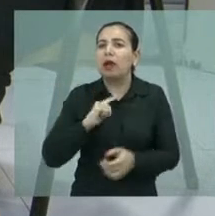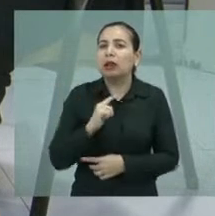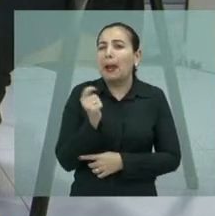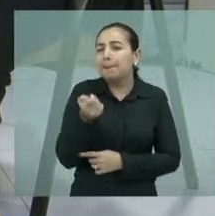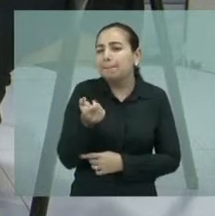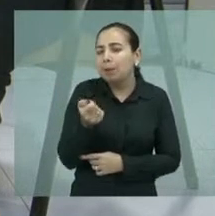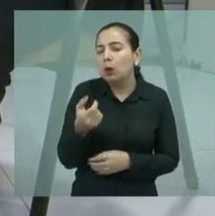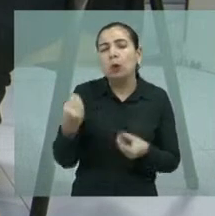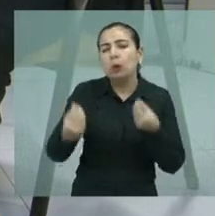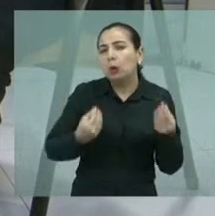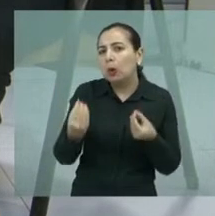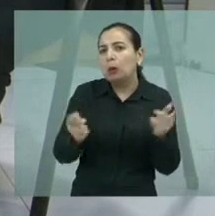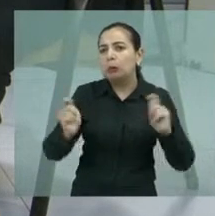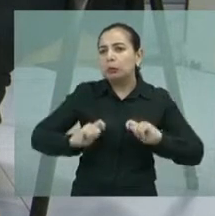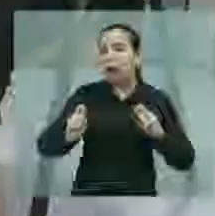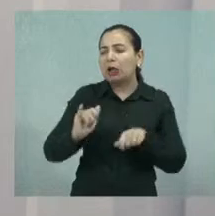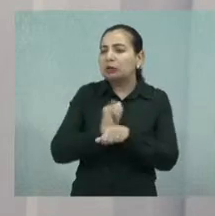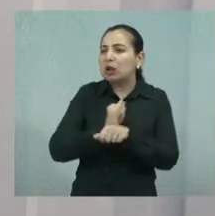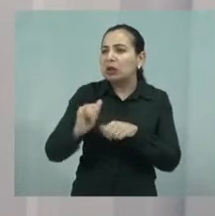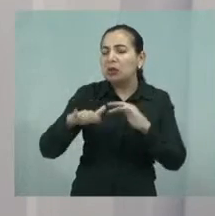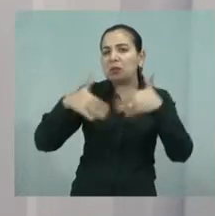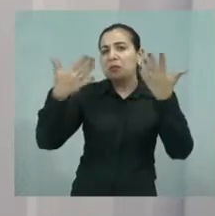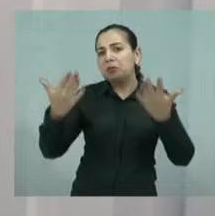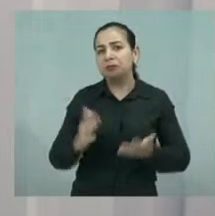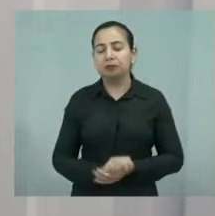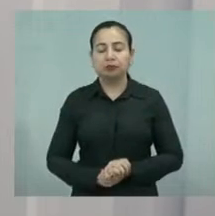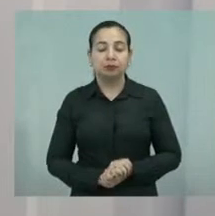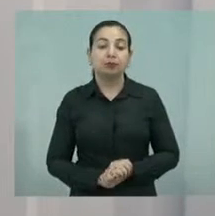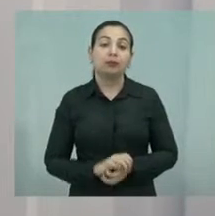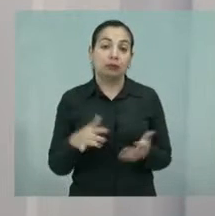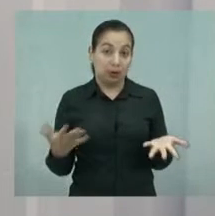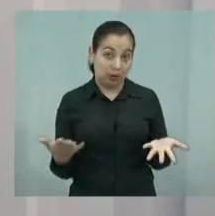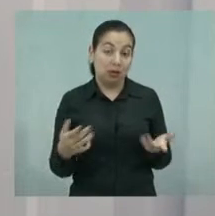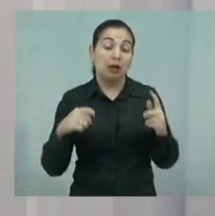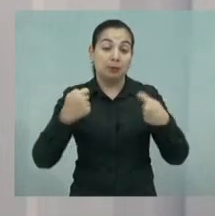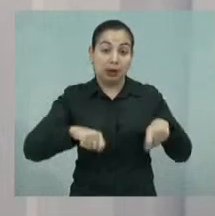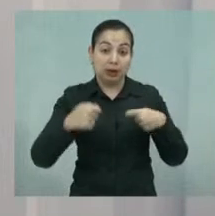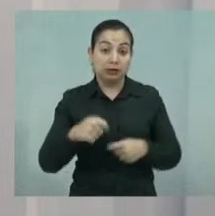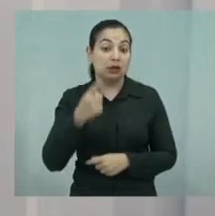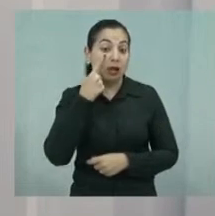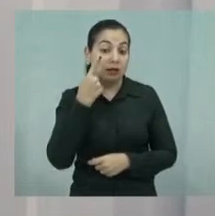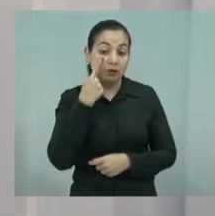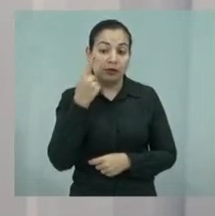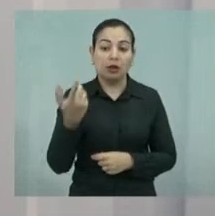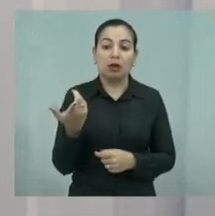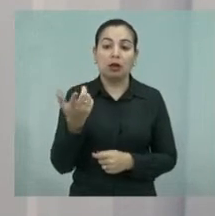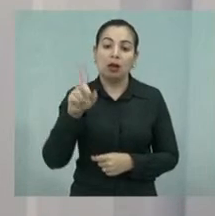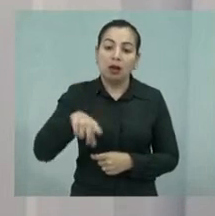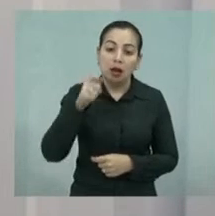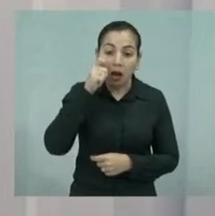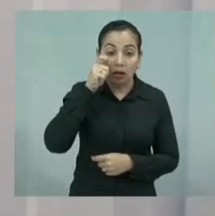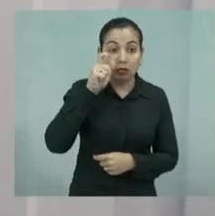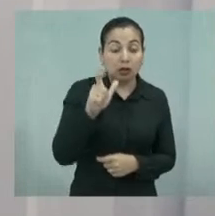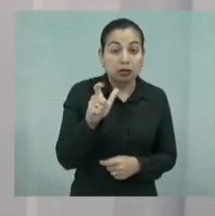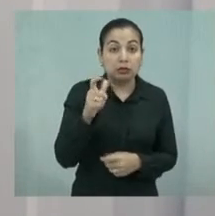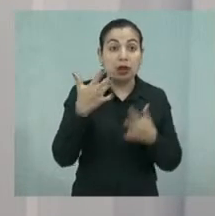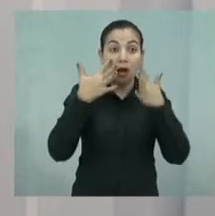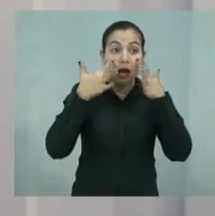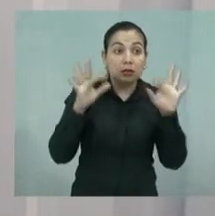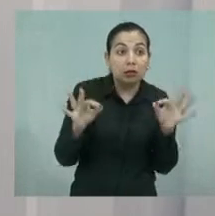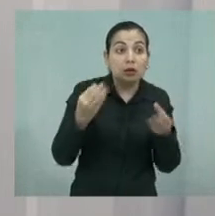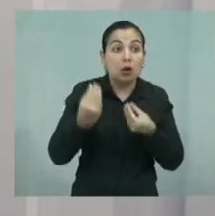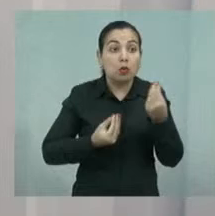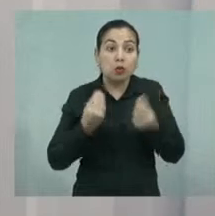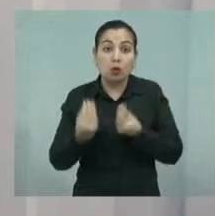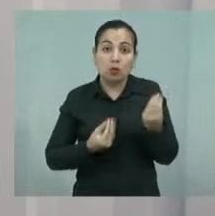se desenvolver? Isso tem que ser trabalhado também com muita atenção em razão da